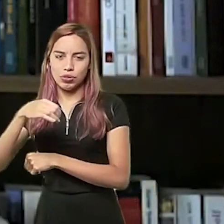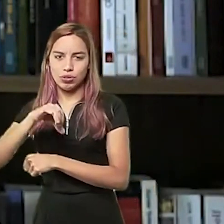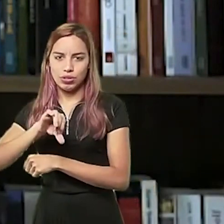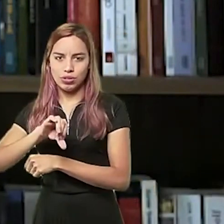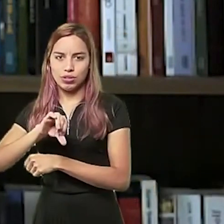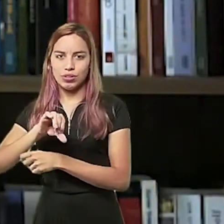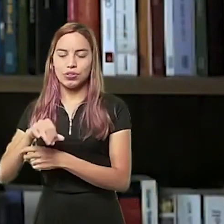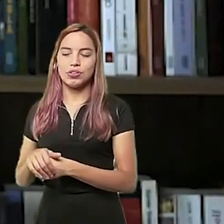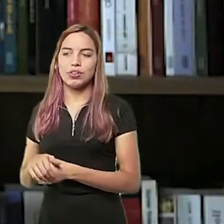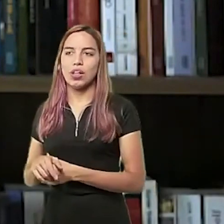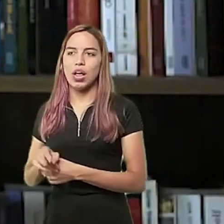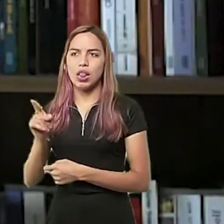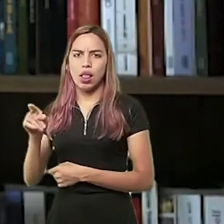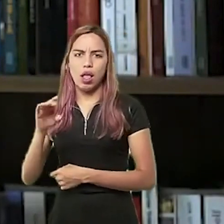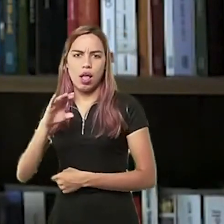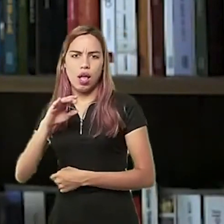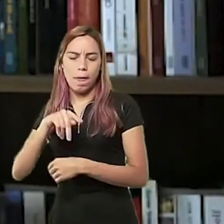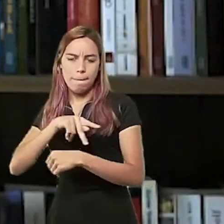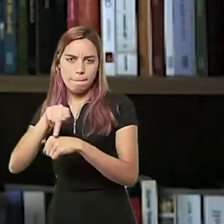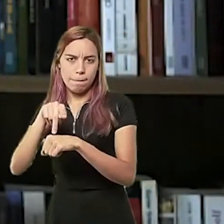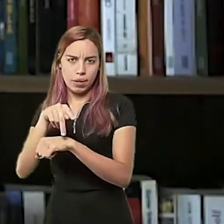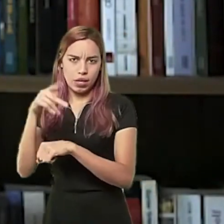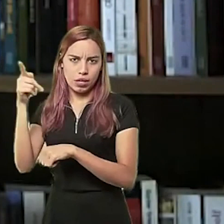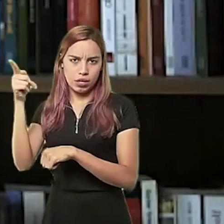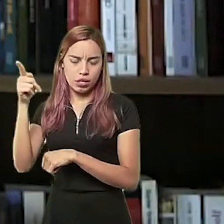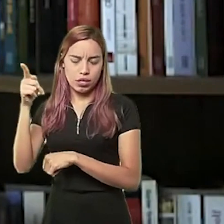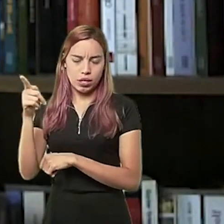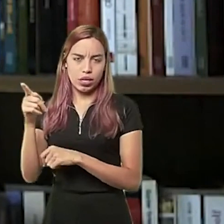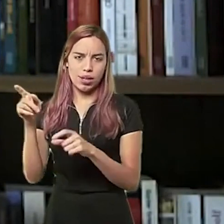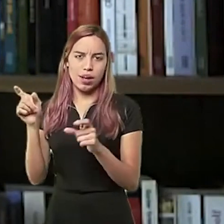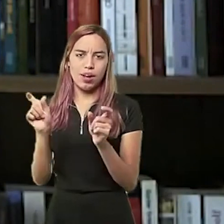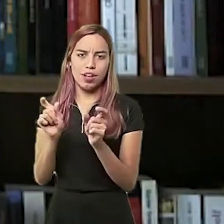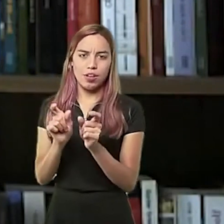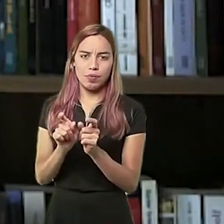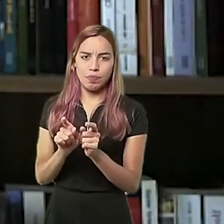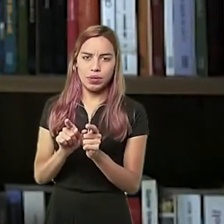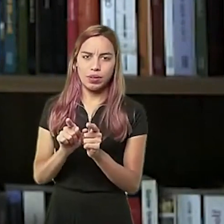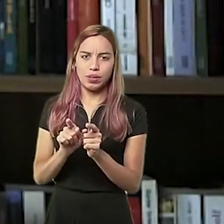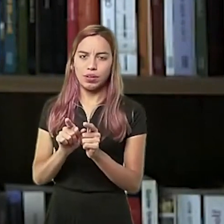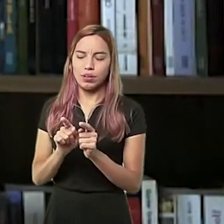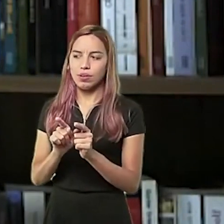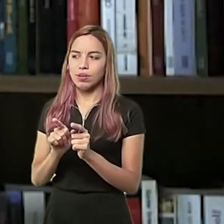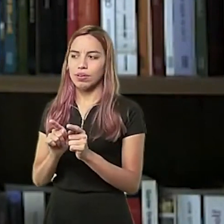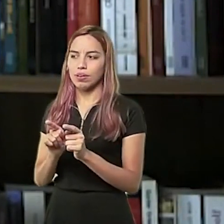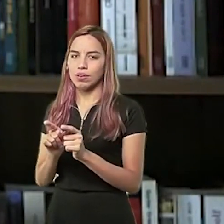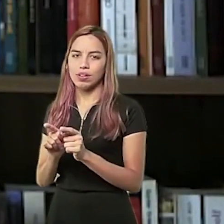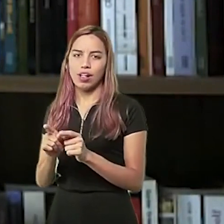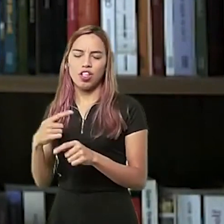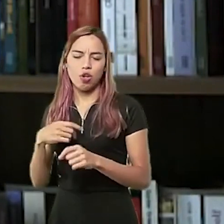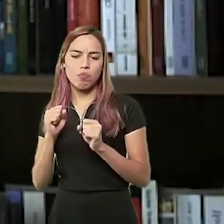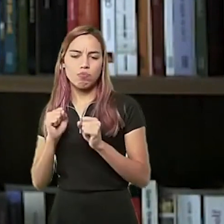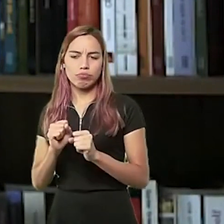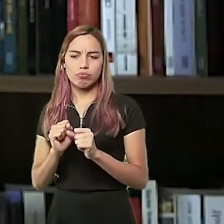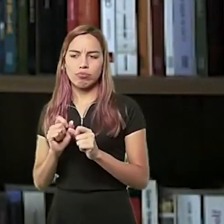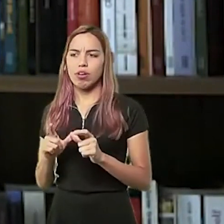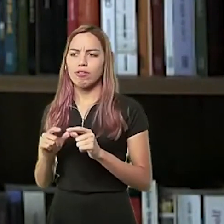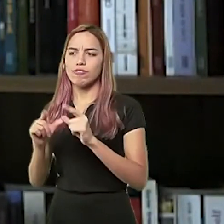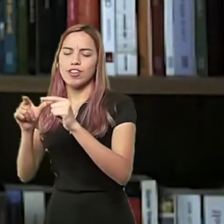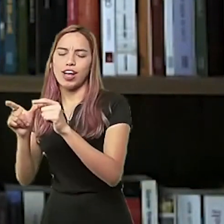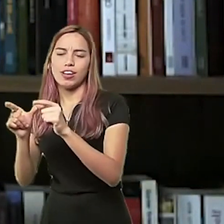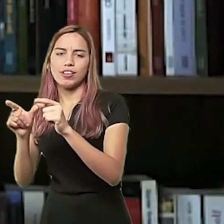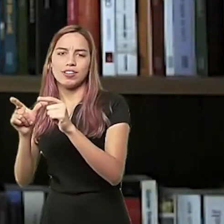é pequeno, mas muito diverso também. Percorri o país e pude participar de